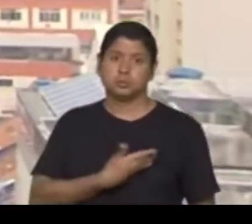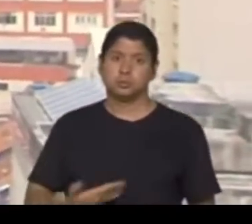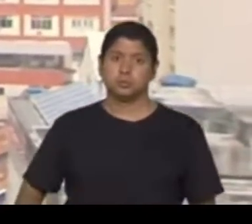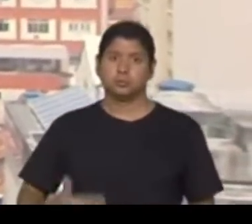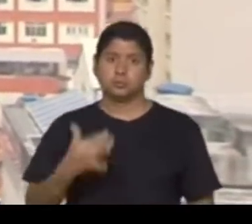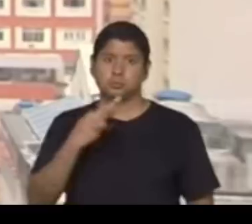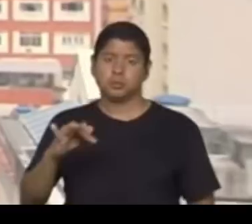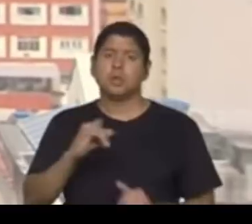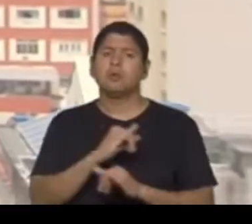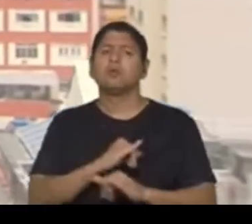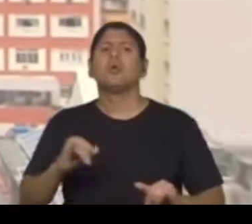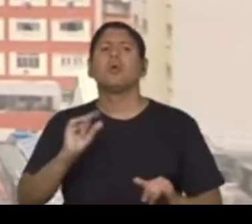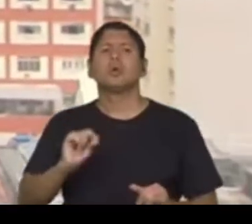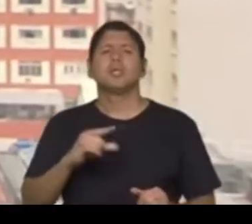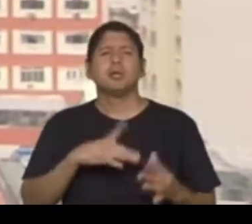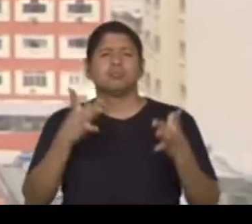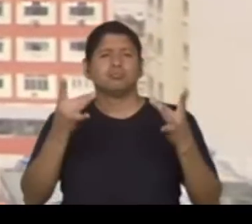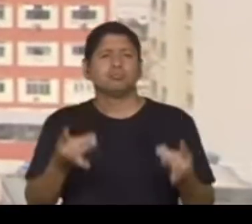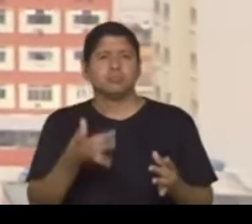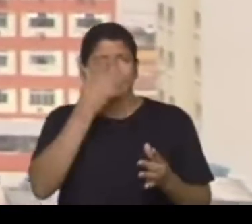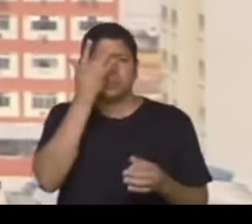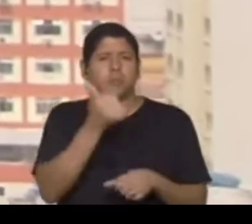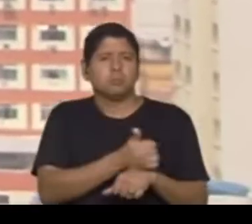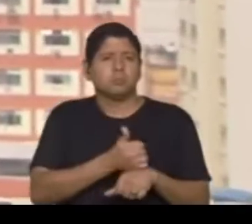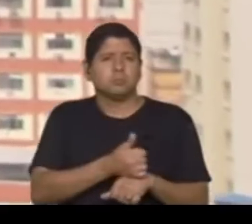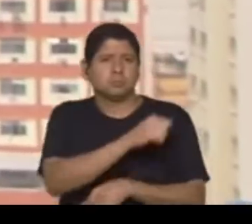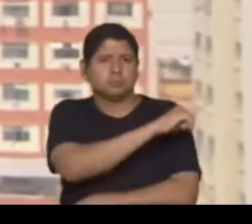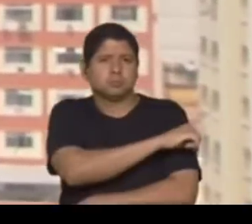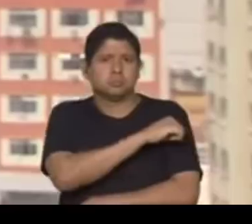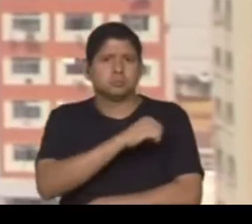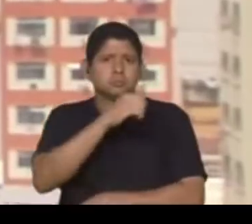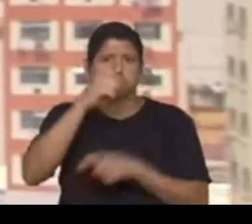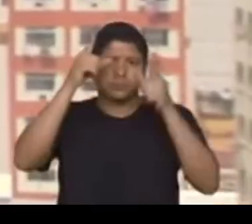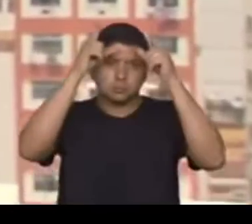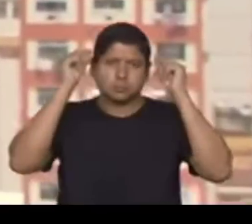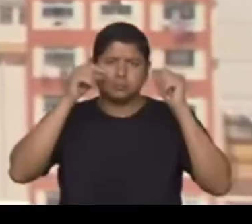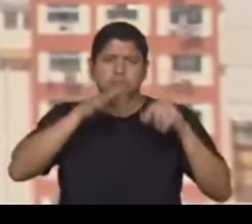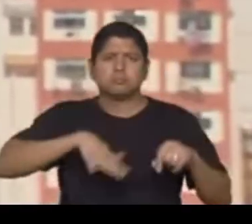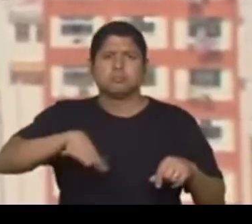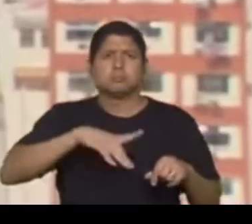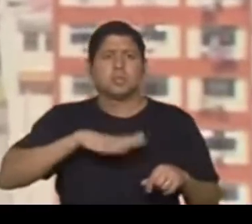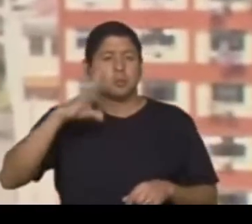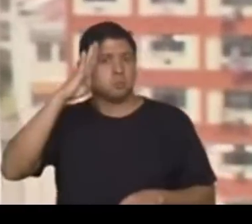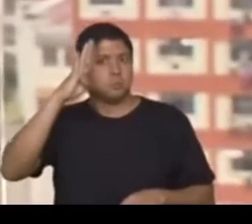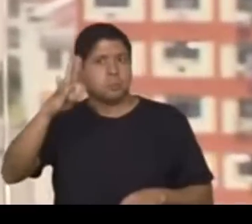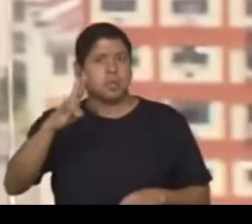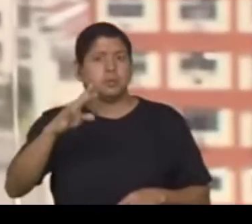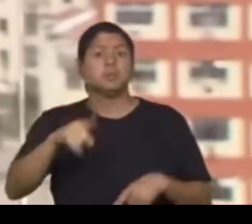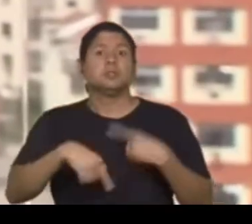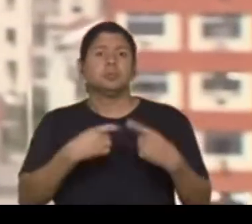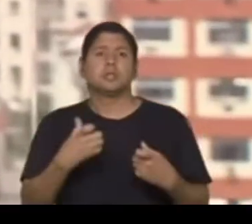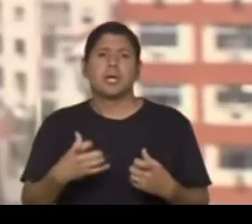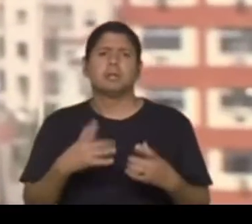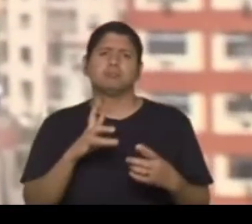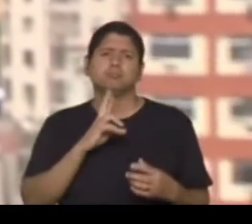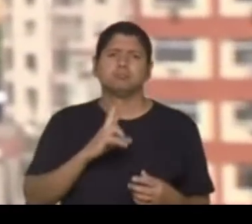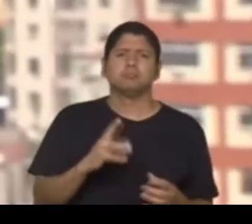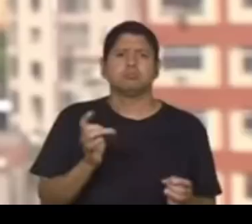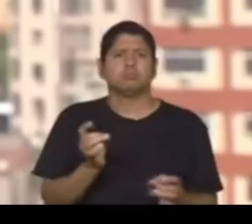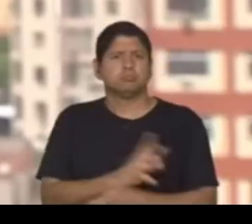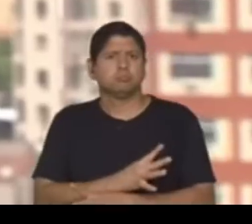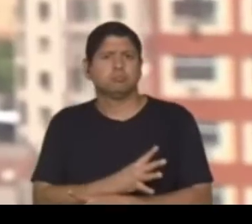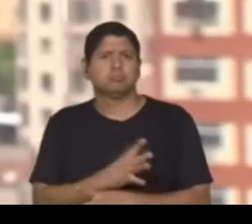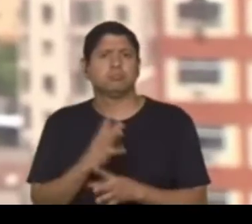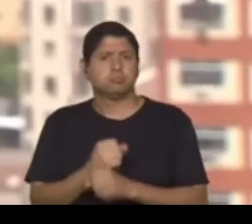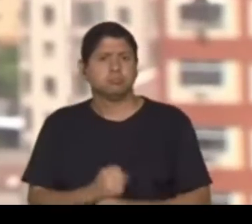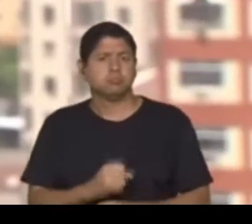federal diz que definiu a reivindicação dos profissionais da enfermagem como uma das prioridades e que busca a solução para a